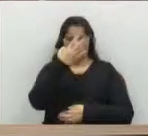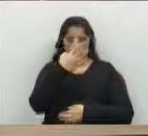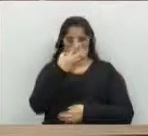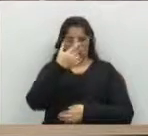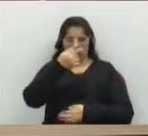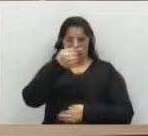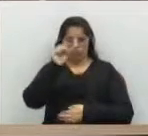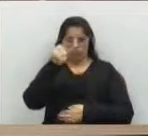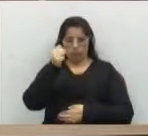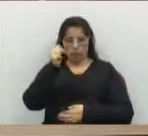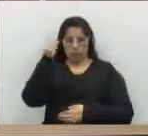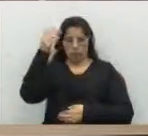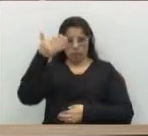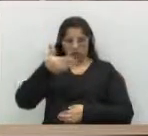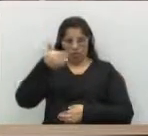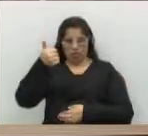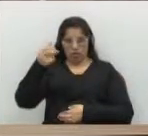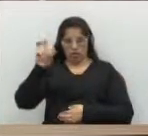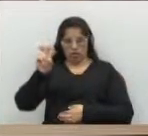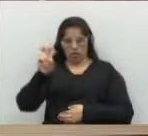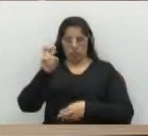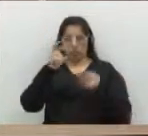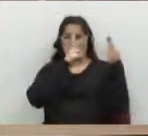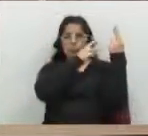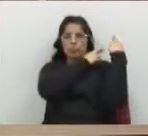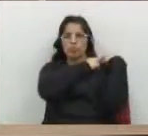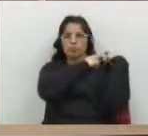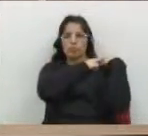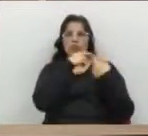478/2015, autor vereador Ronei Costa Martins.